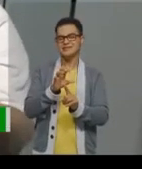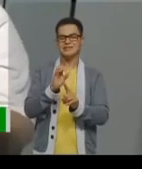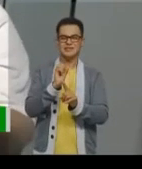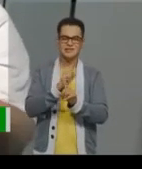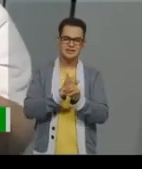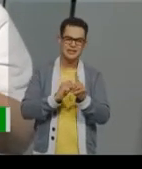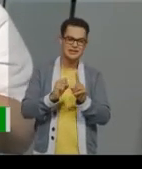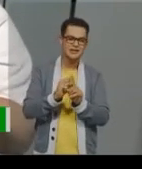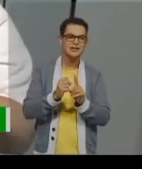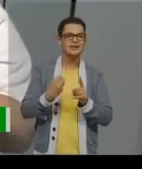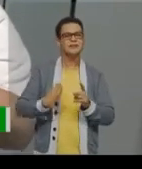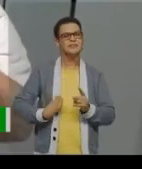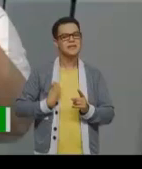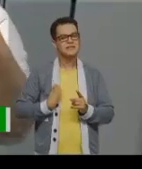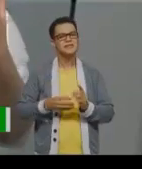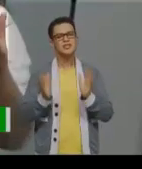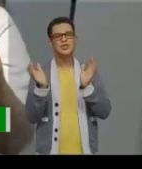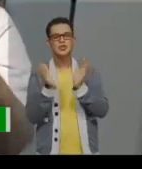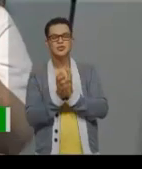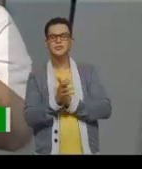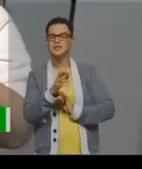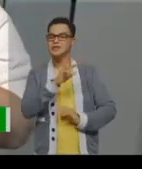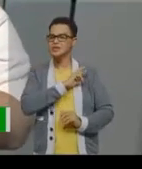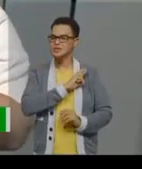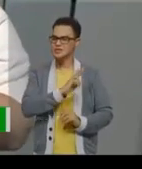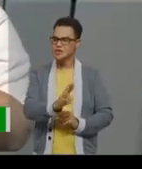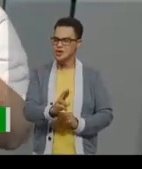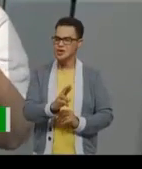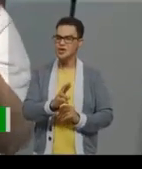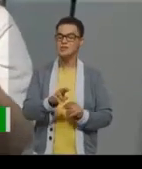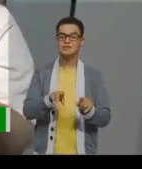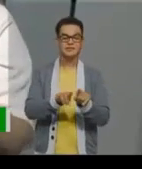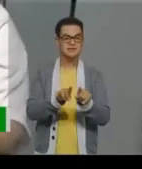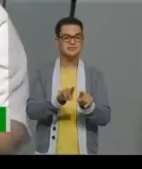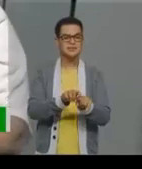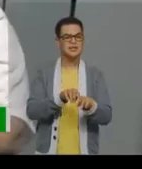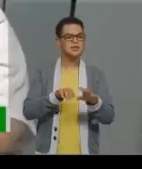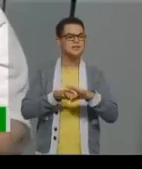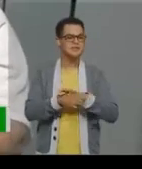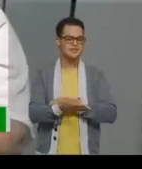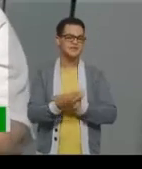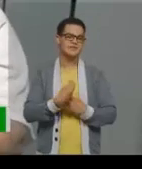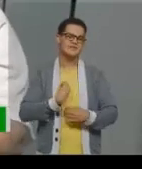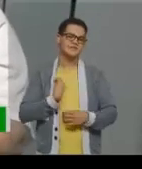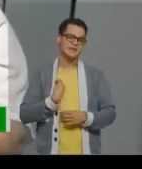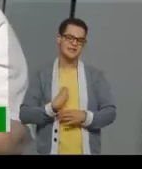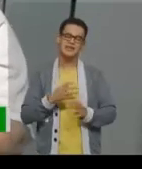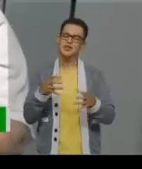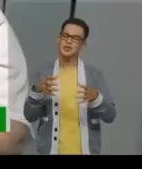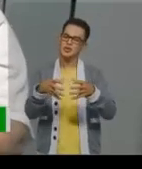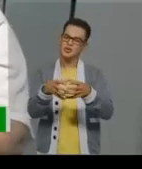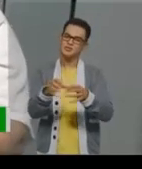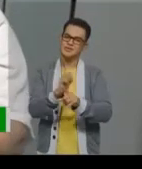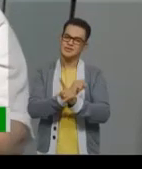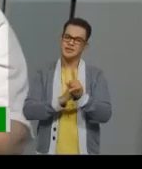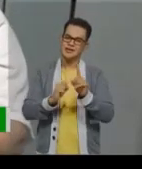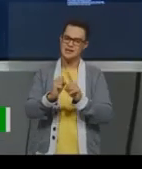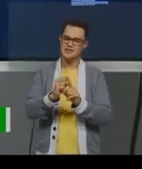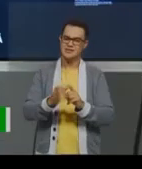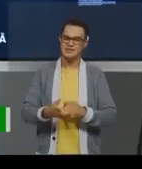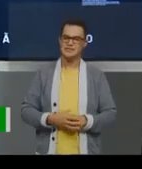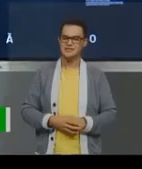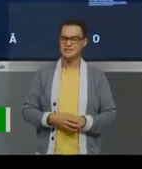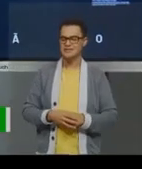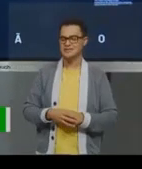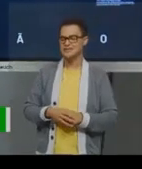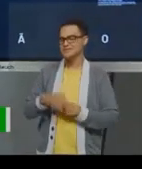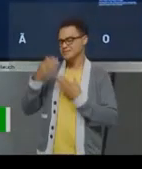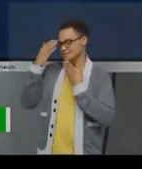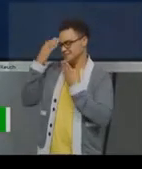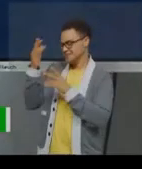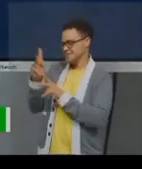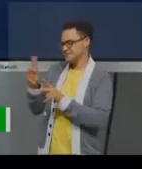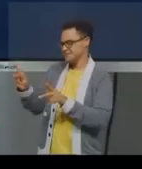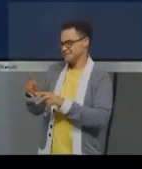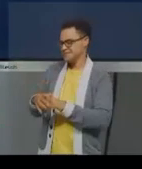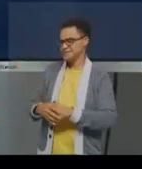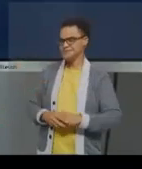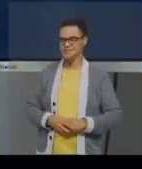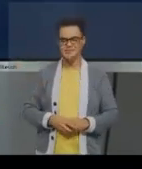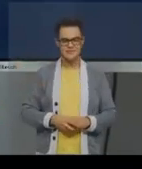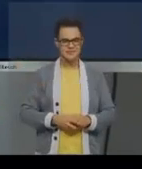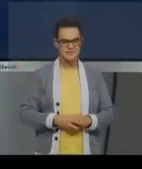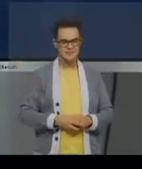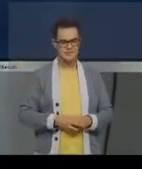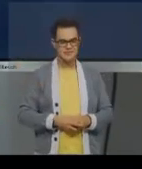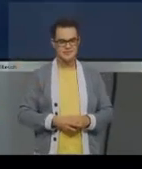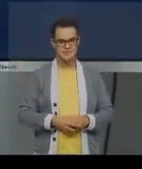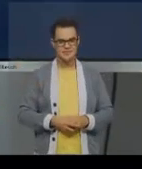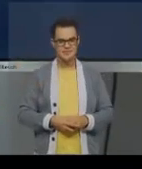tanto nos grupos religiosos, quanto nas filosofias de vida, quanto em grupos sociais. Obrigada, professora Tassiana. Vamos para a